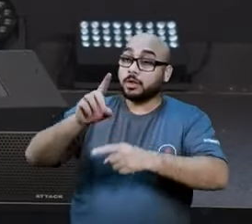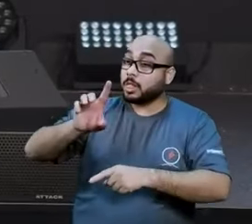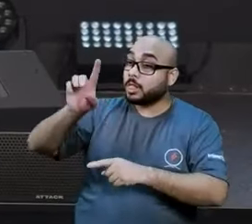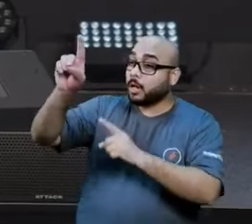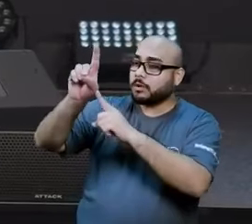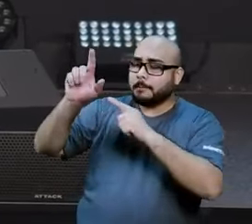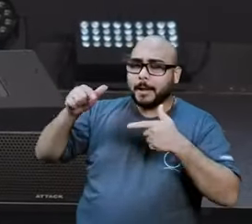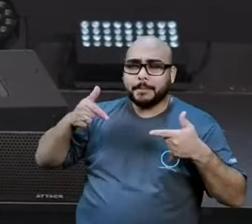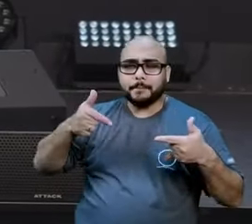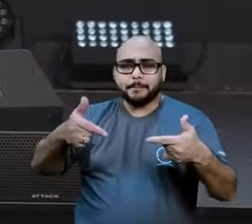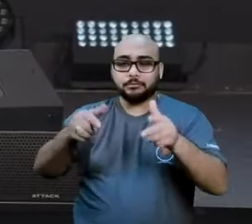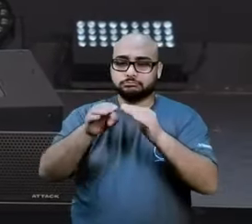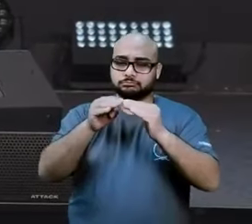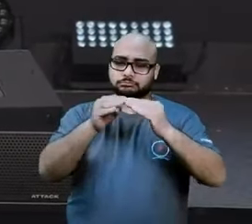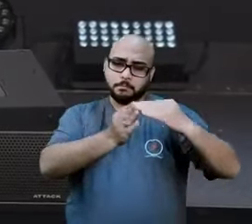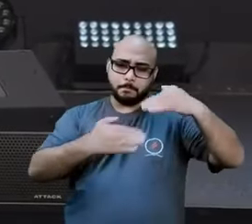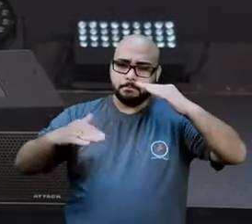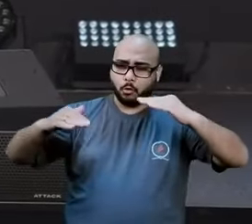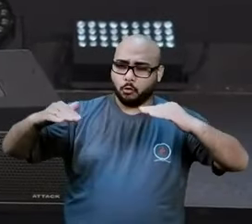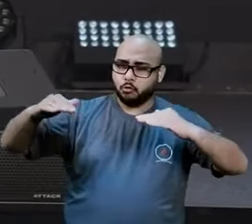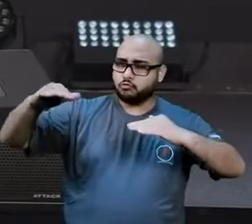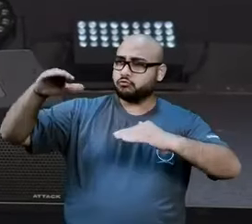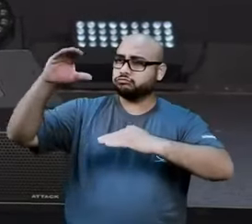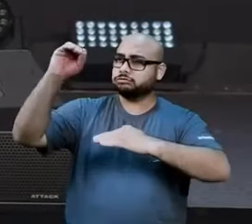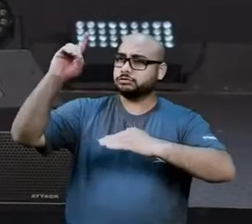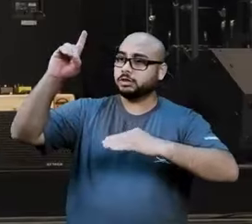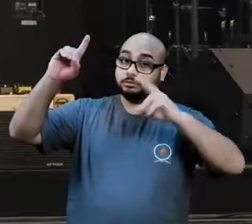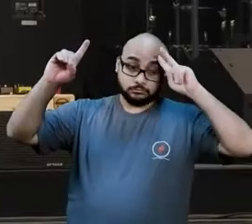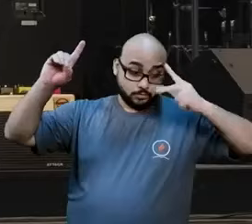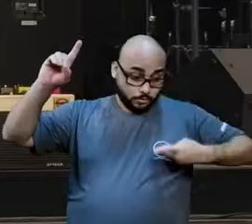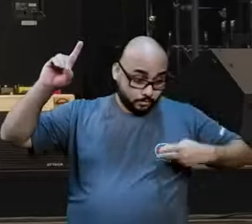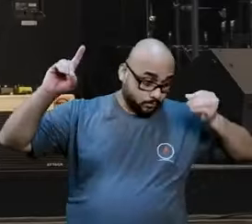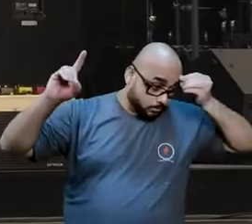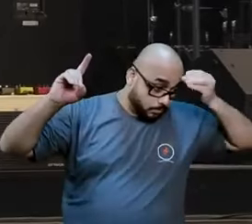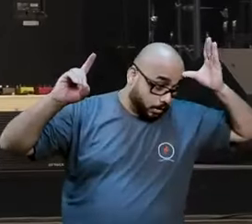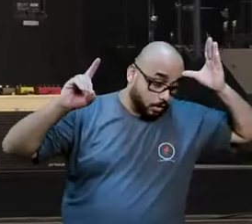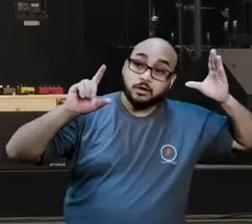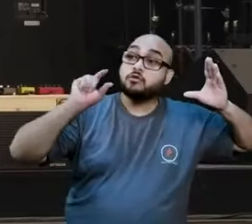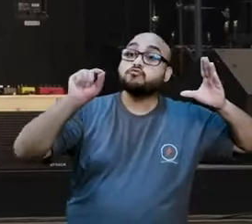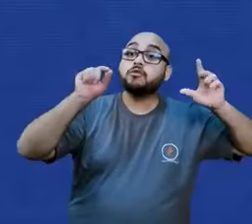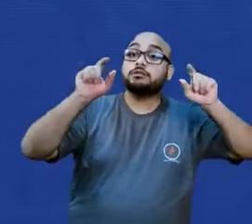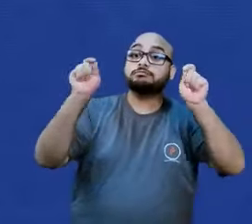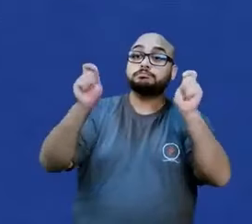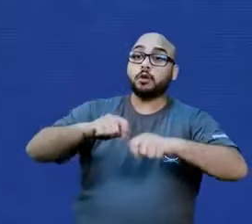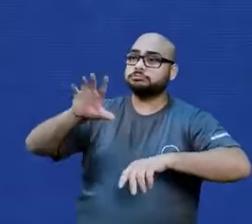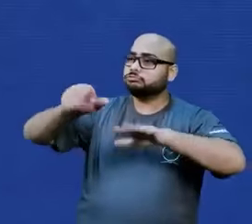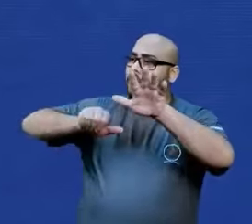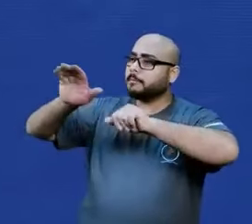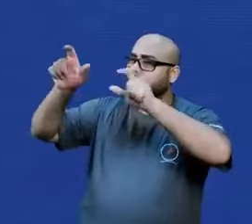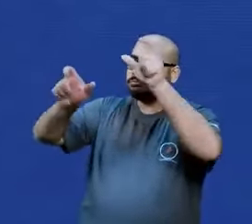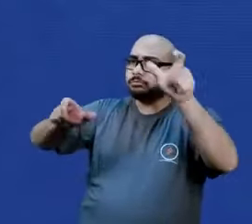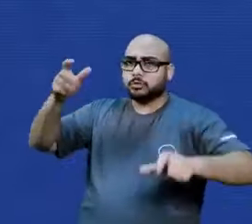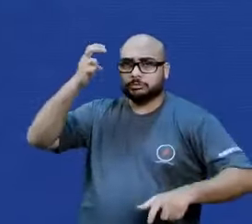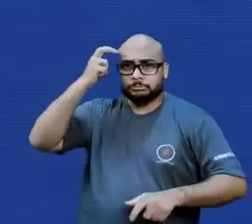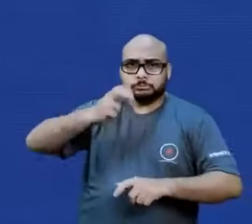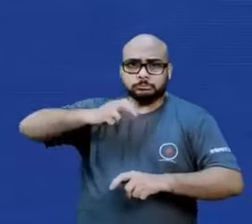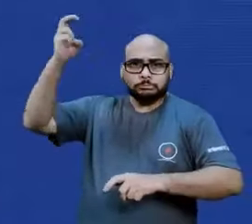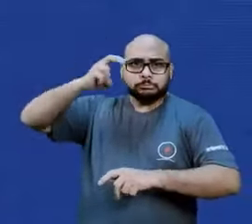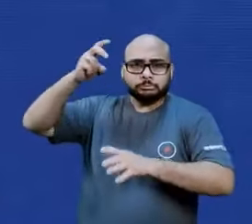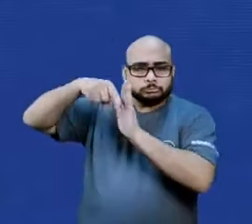todo conhecimento que o homem possa ter pode reunir os caras mais inteligentes mais sábios mais